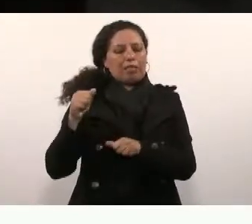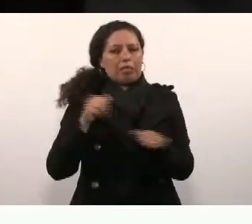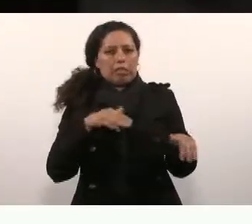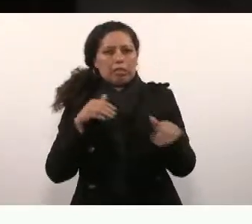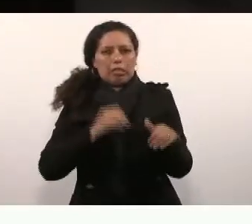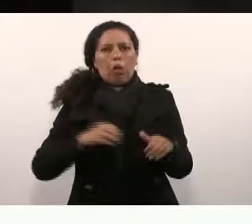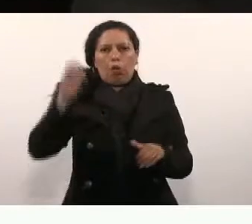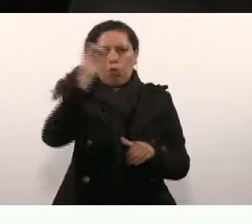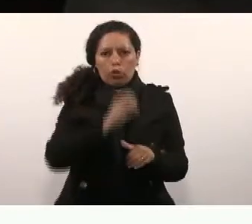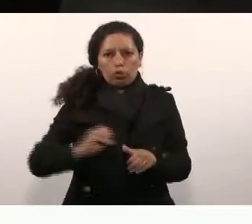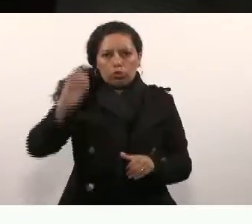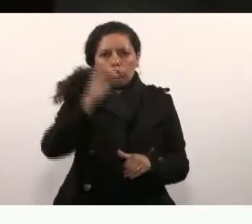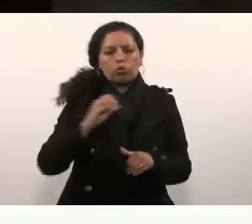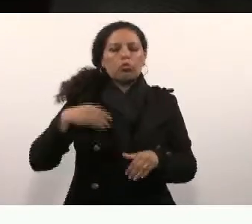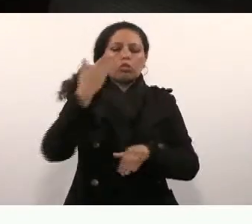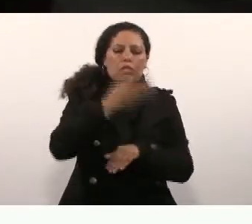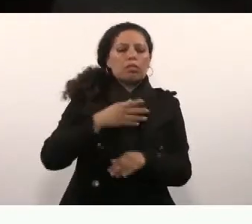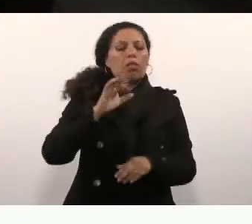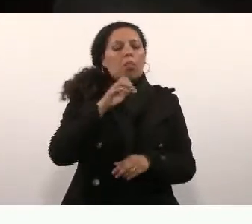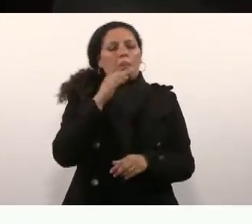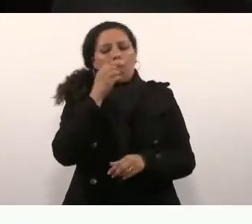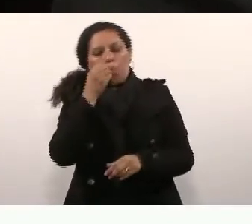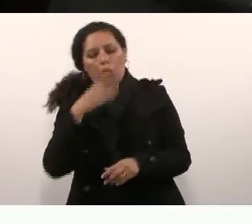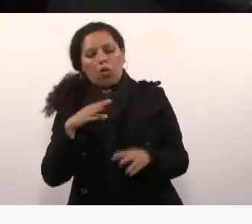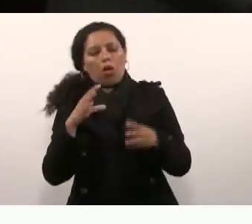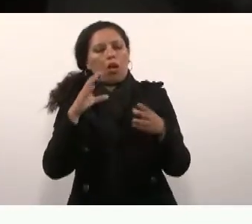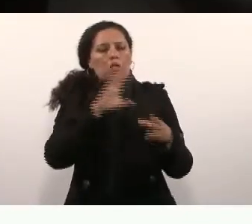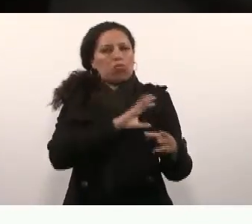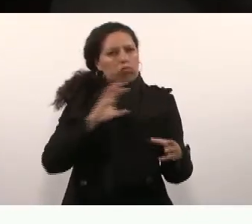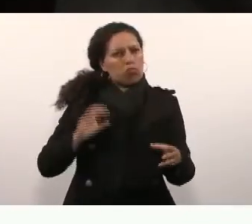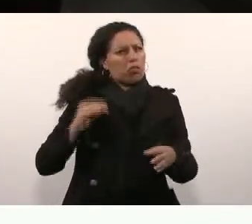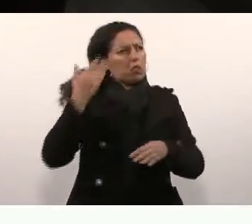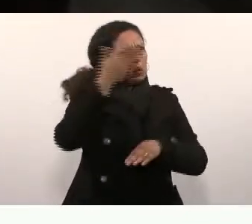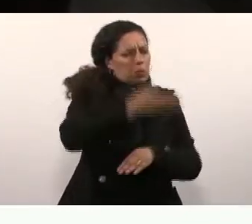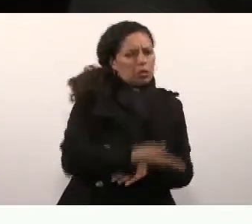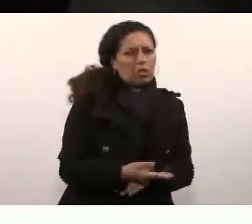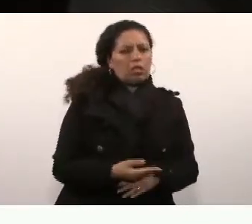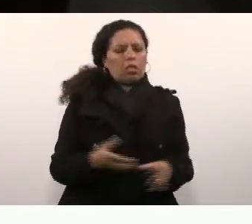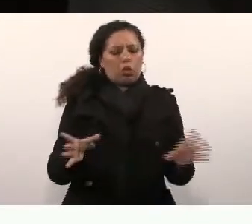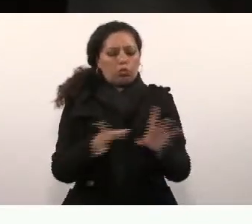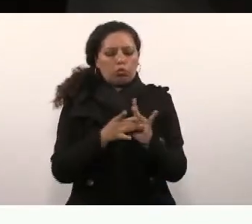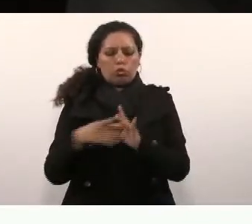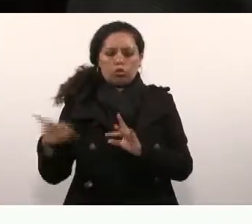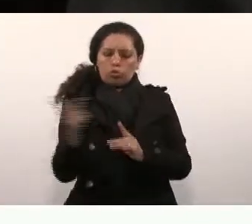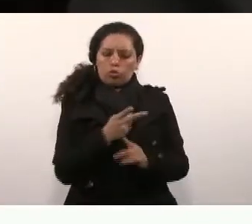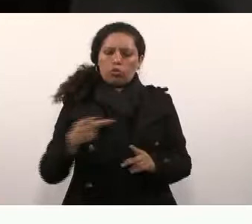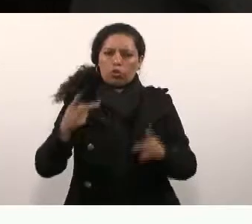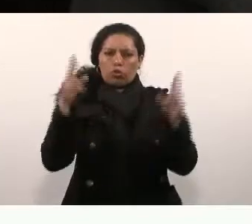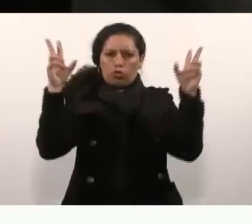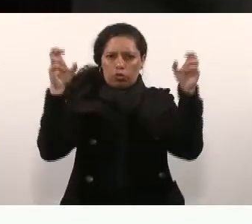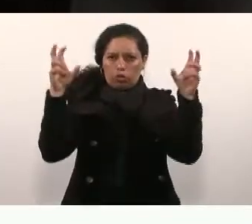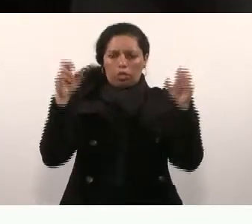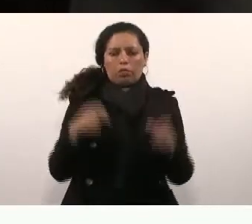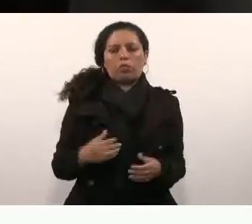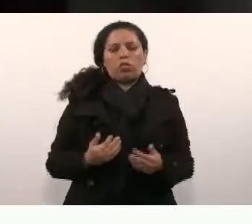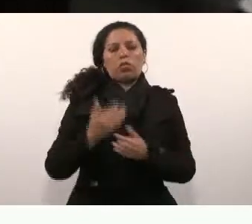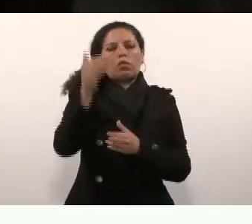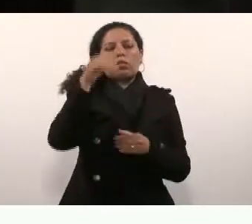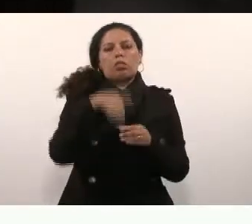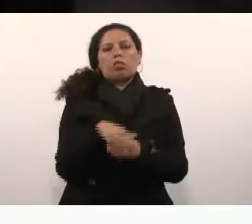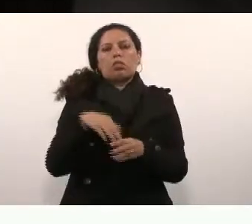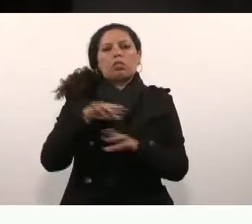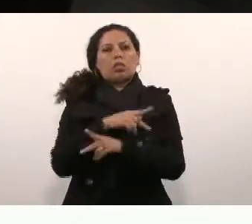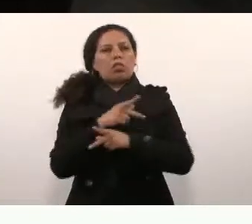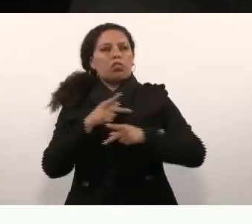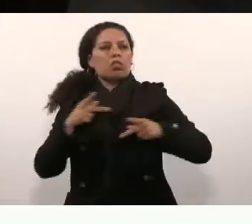que seria muito interessante que a comissão estivesse presente e aí uniria os dois objetivos. Então, em votação, a nossa visita